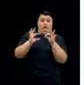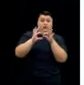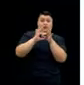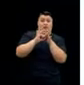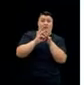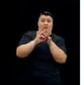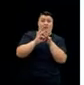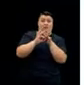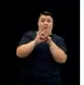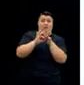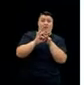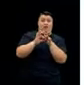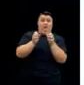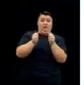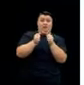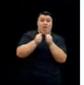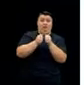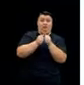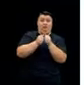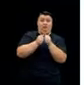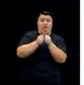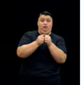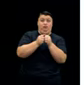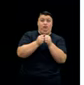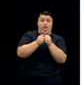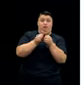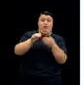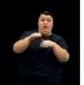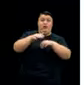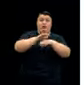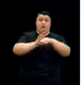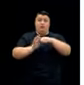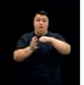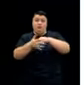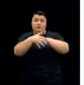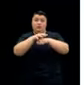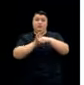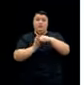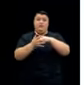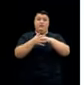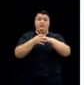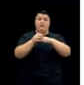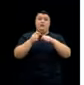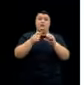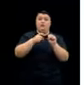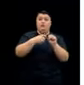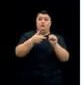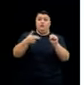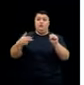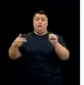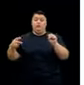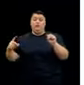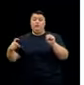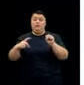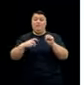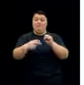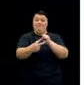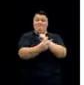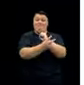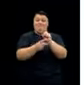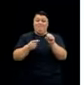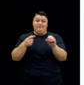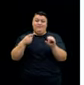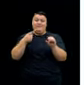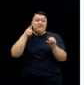e vão impedir a infecção, impedir que eles penetrem na célula, tornando o antígeno neutro, inofensivo,